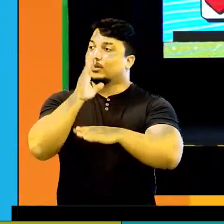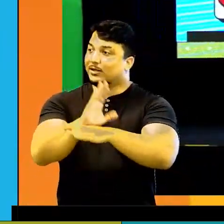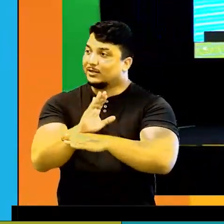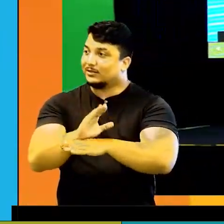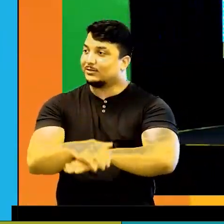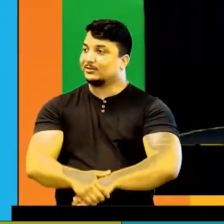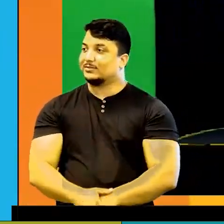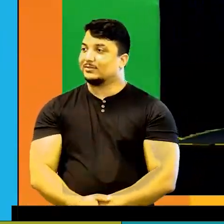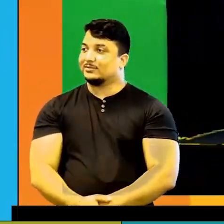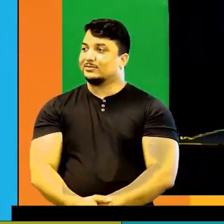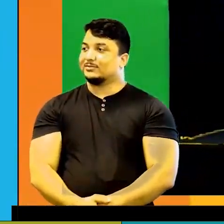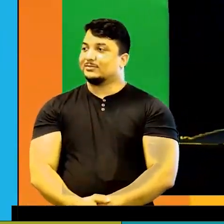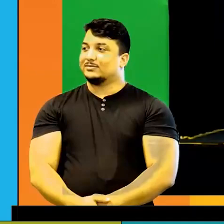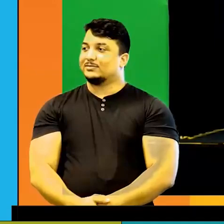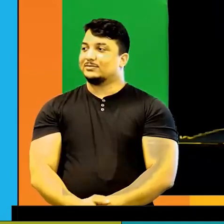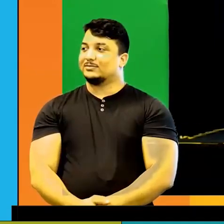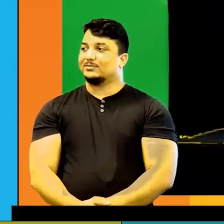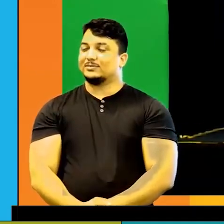tarde.